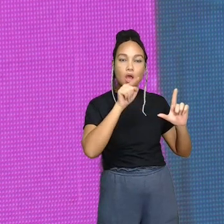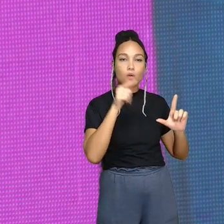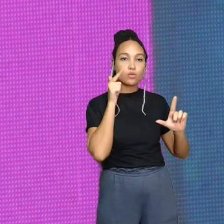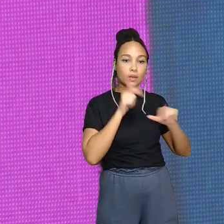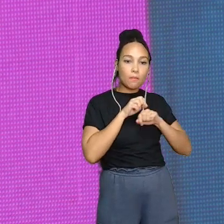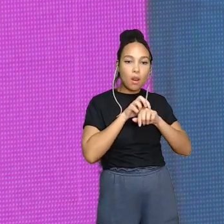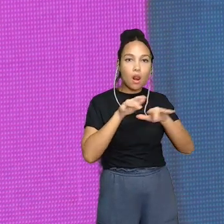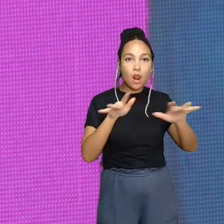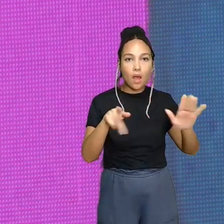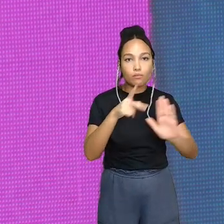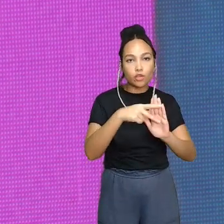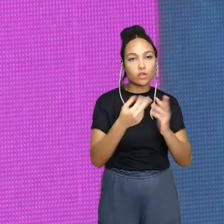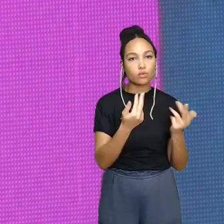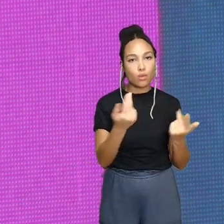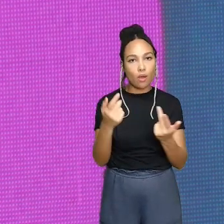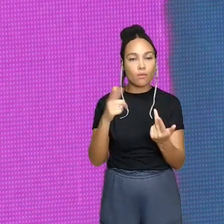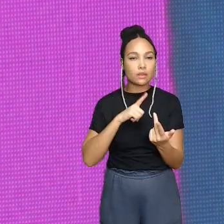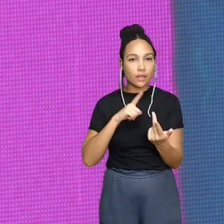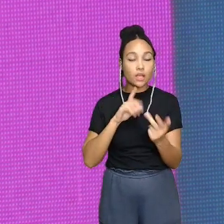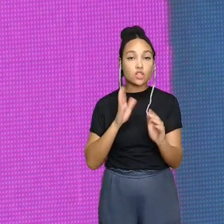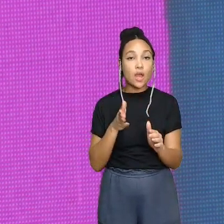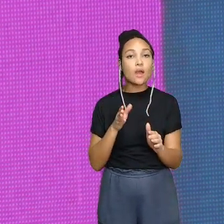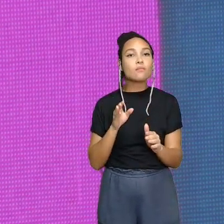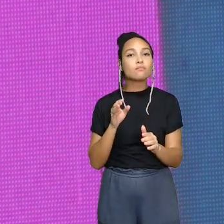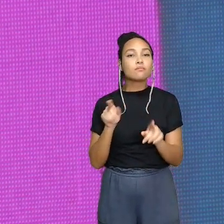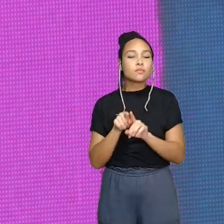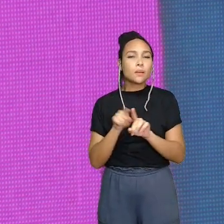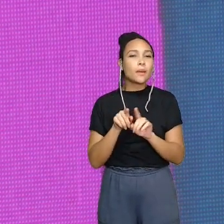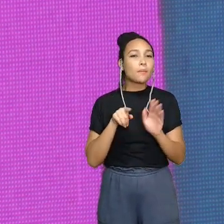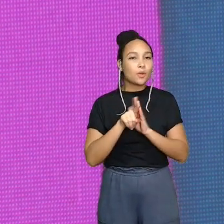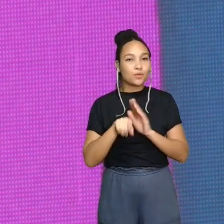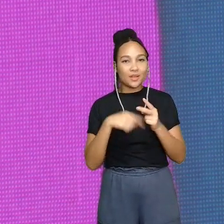vocês? E talvez emendo junto a pergunta: